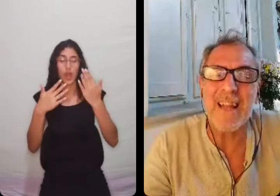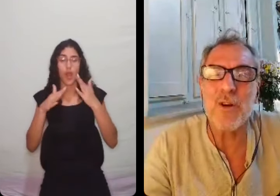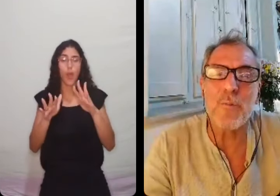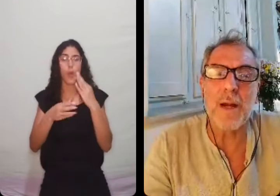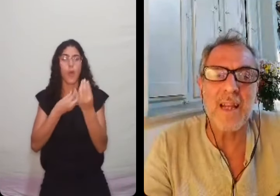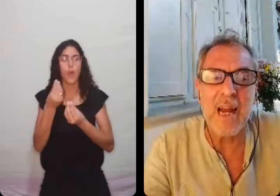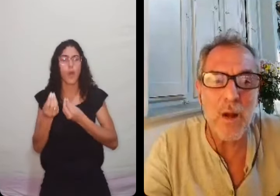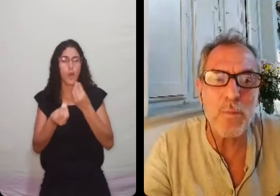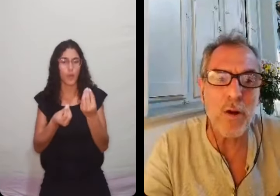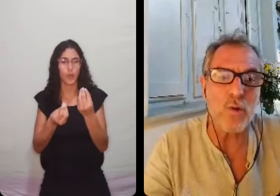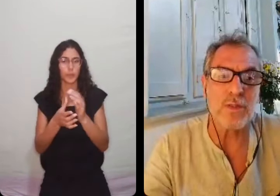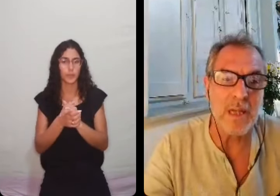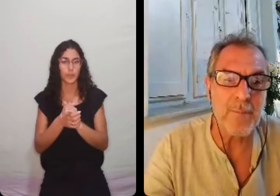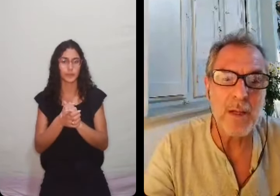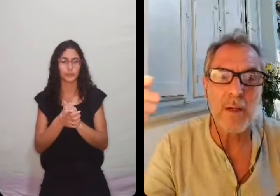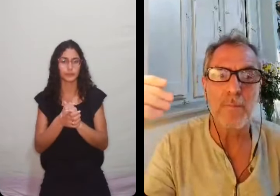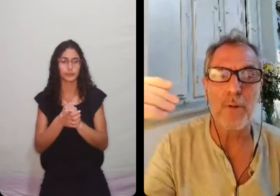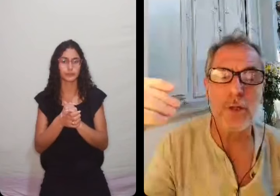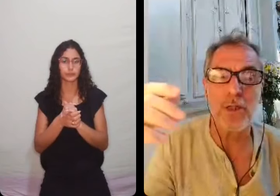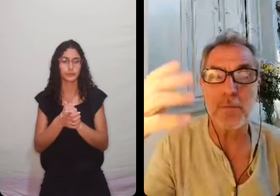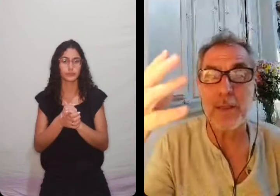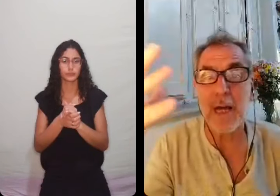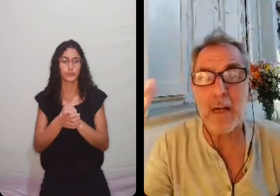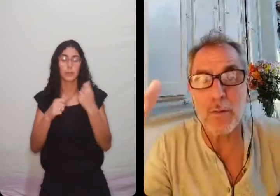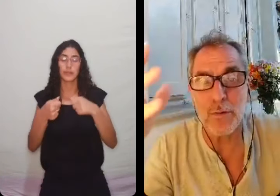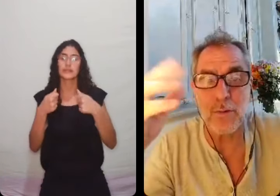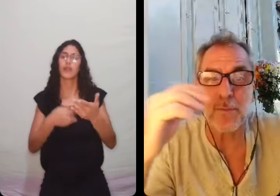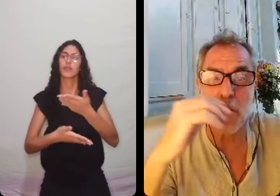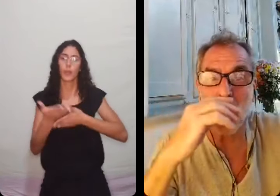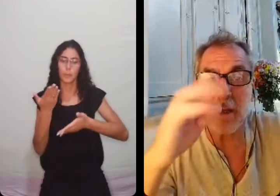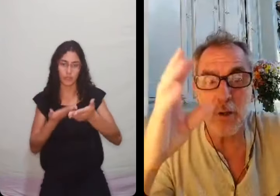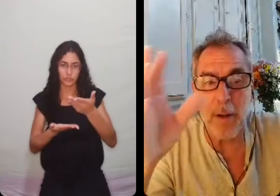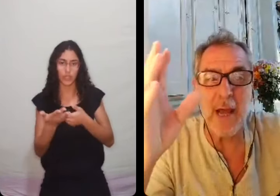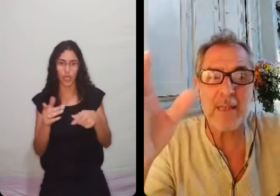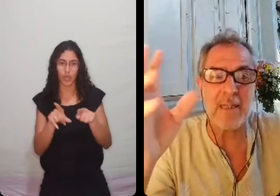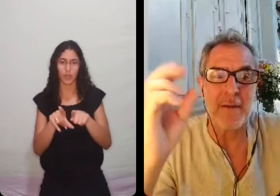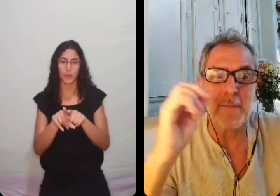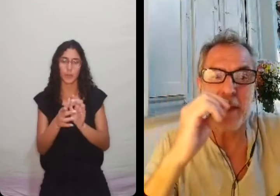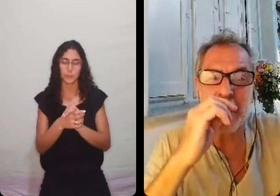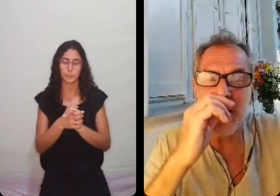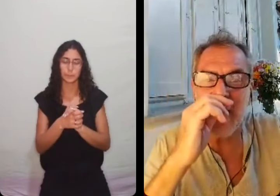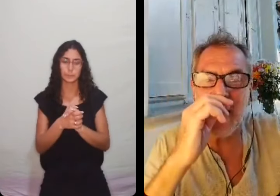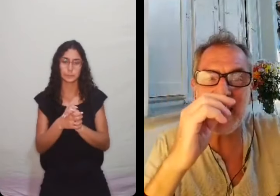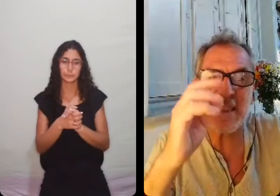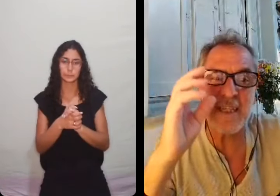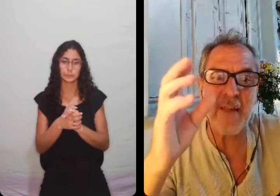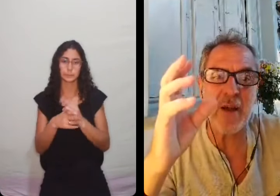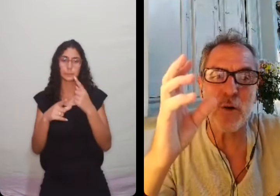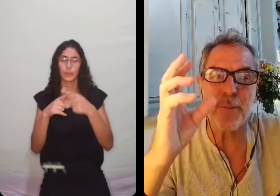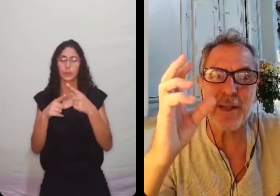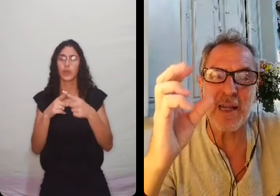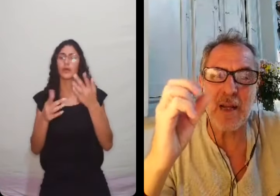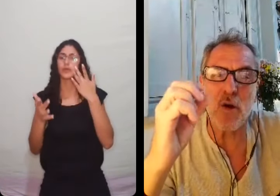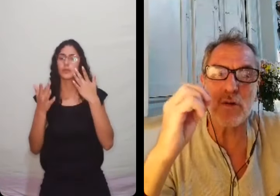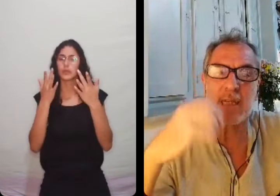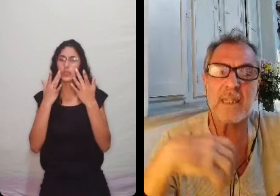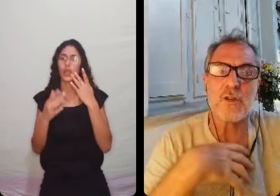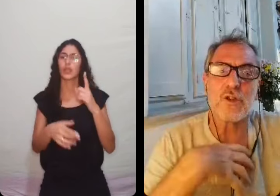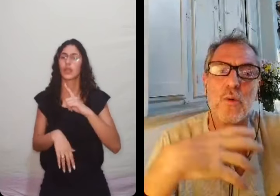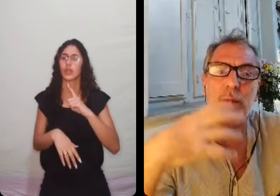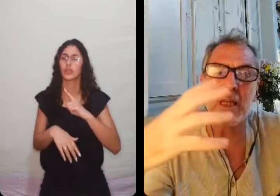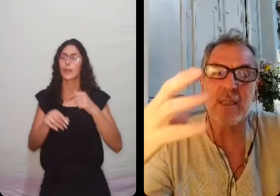necessidade de compartilhar alguma coisa. Porque os espetáculos, ou qualquer obra de arte, é a necessidade de compartilhar